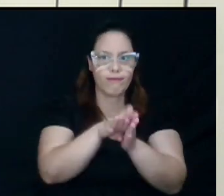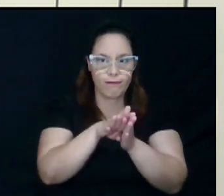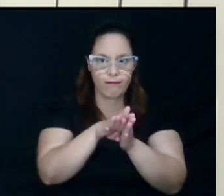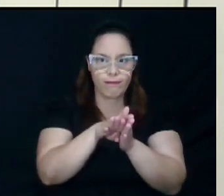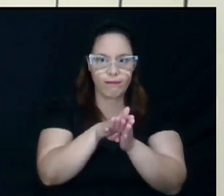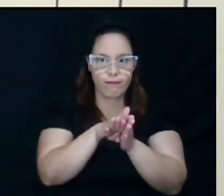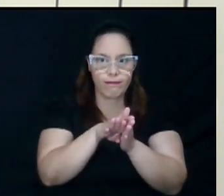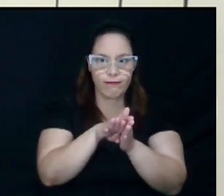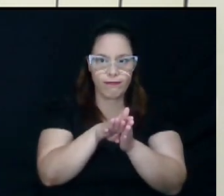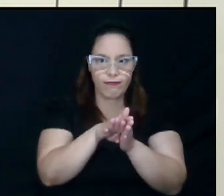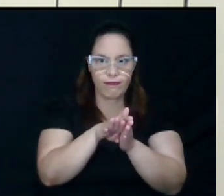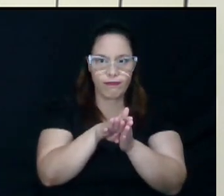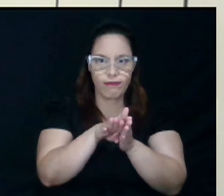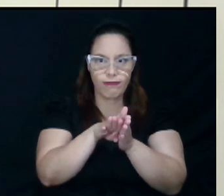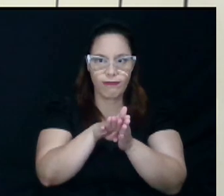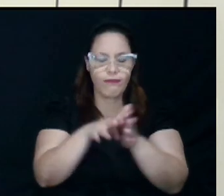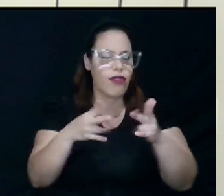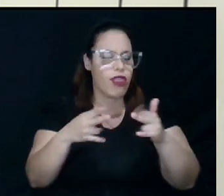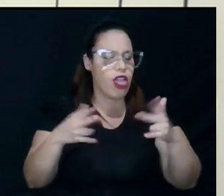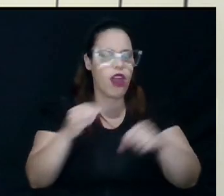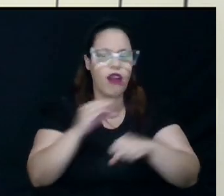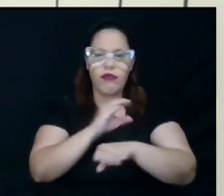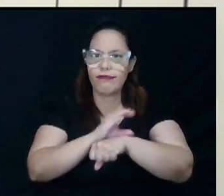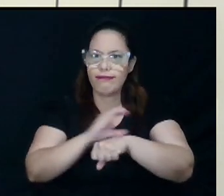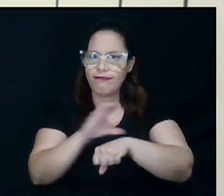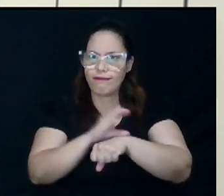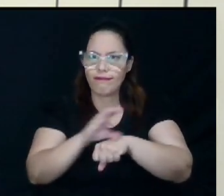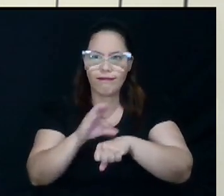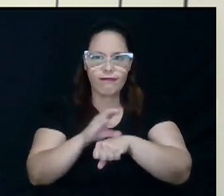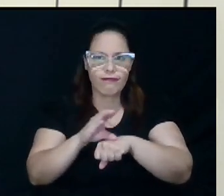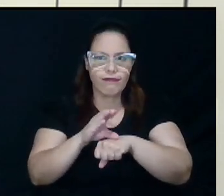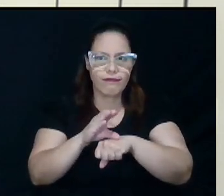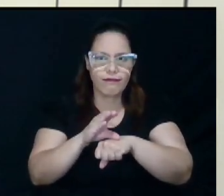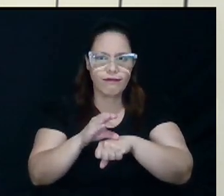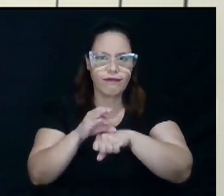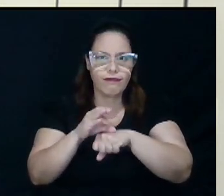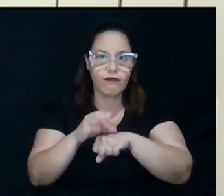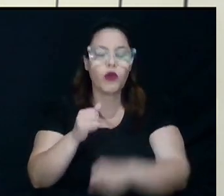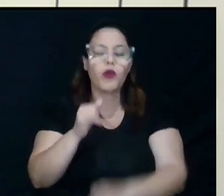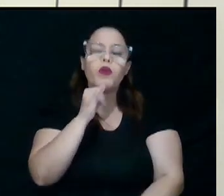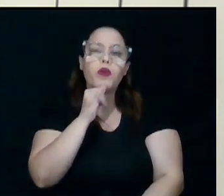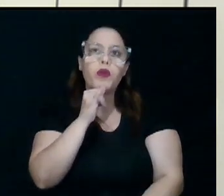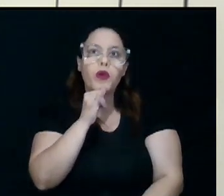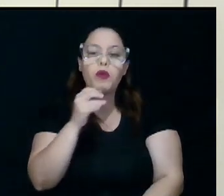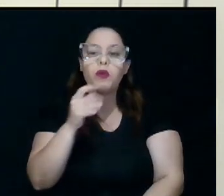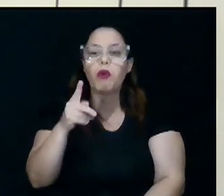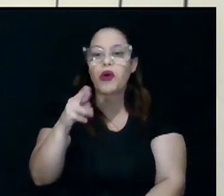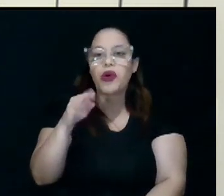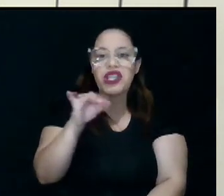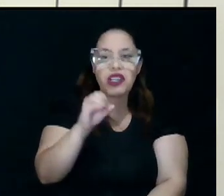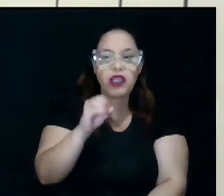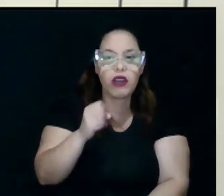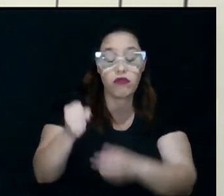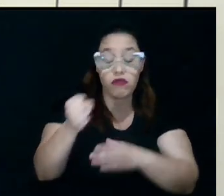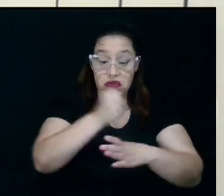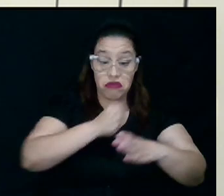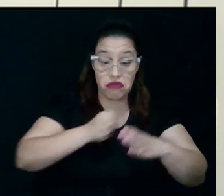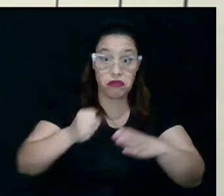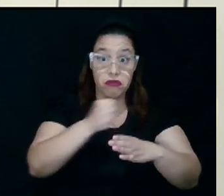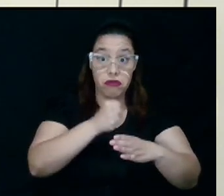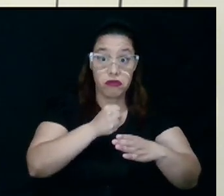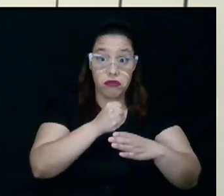cursos disponíveis, as qualificações, por exemplo, de porteiro, confeiteiro, cuidador de